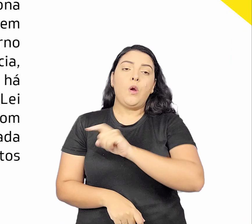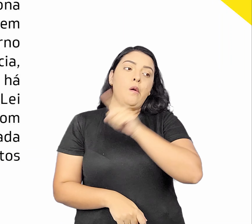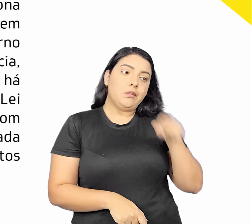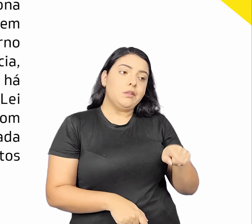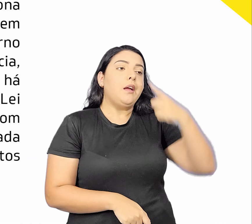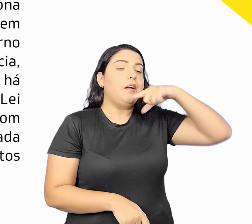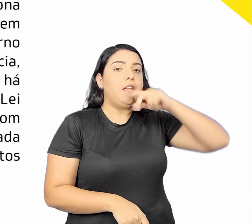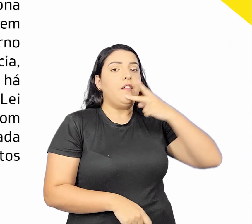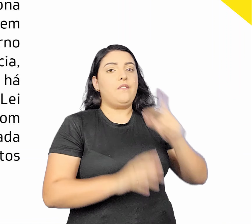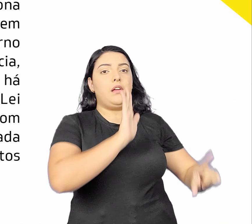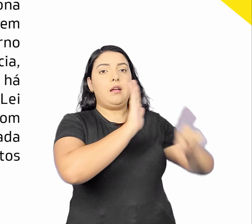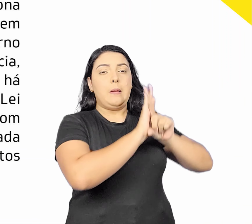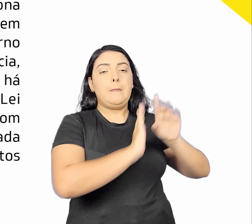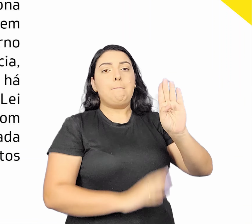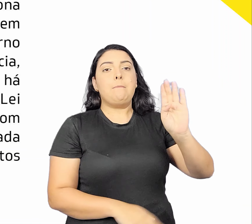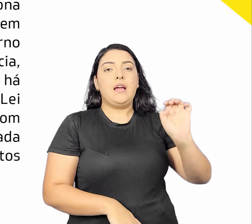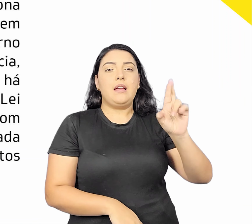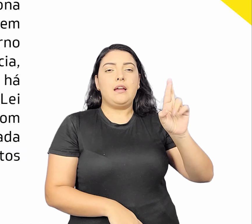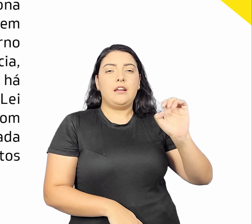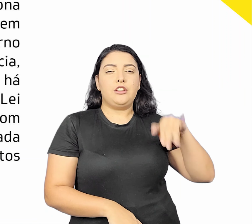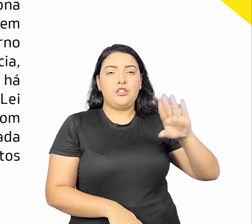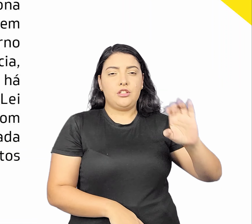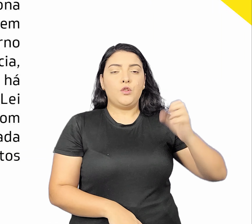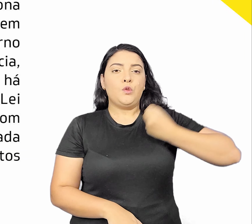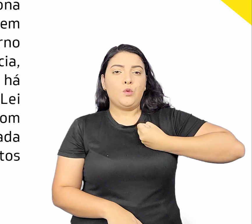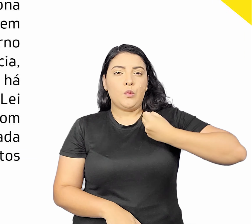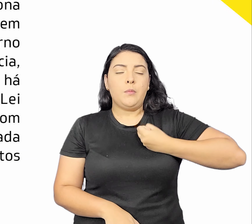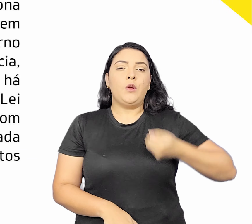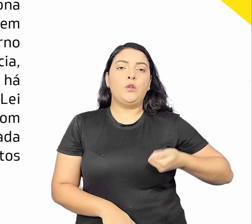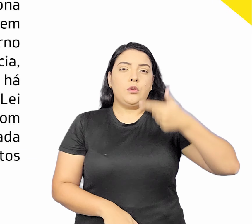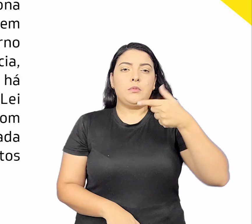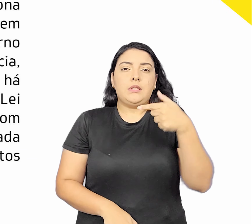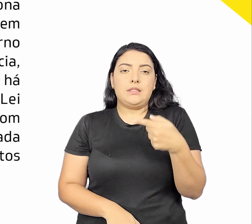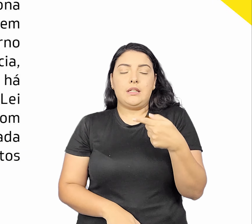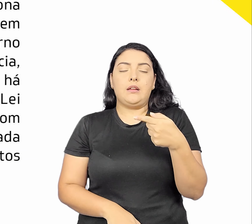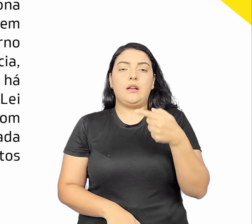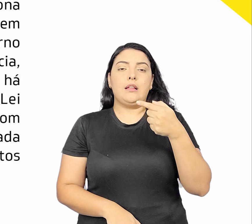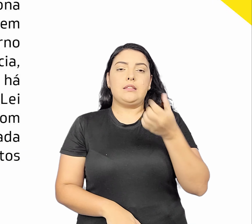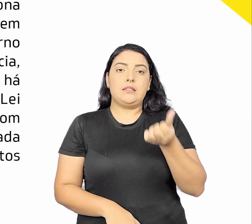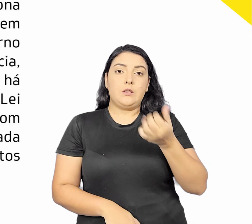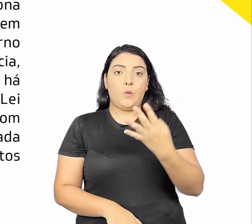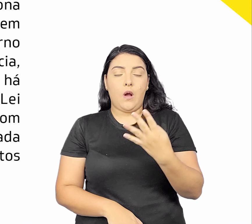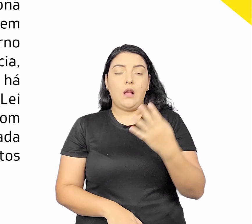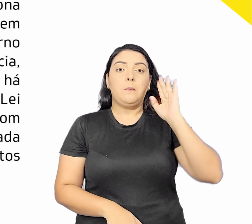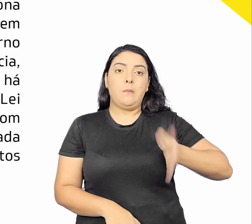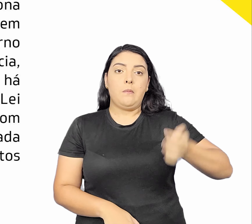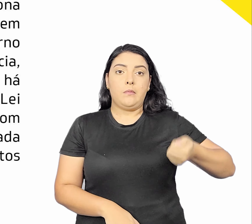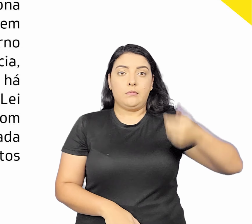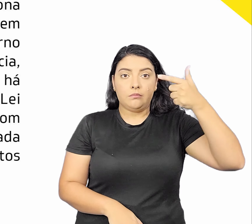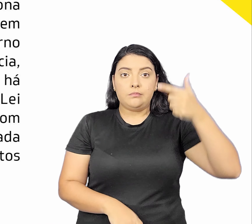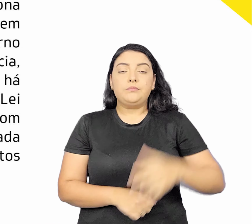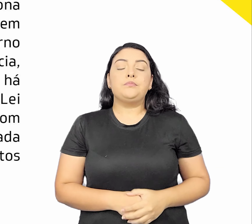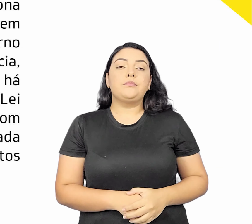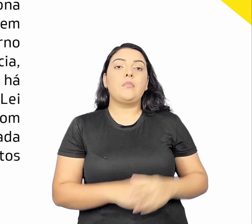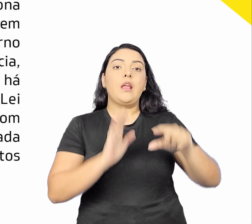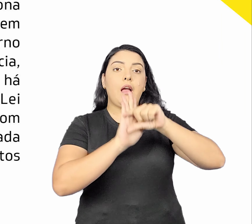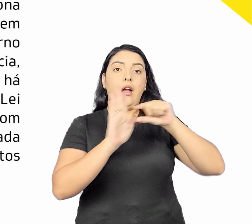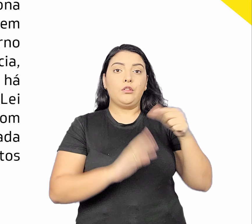baseie na Lei Berenice Piana, Lei nº 12.764, barra 12,